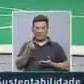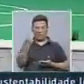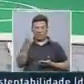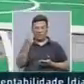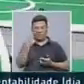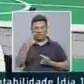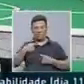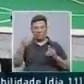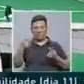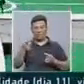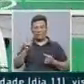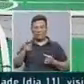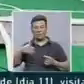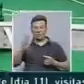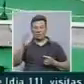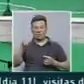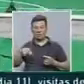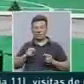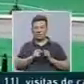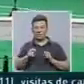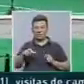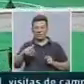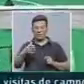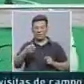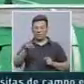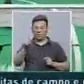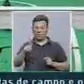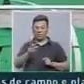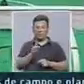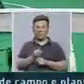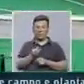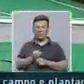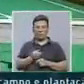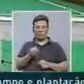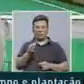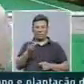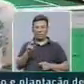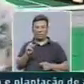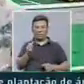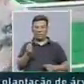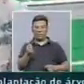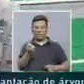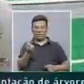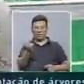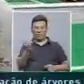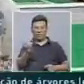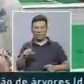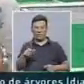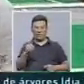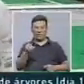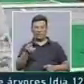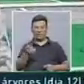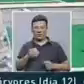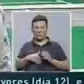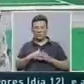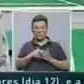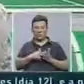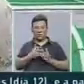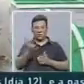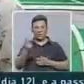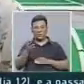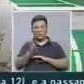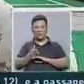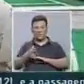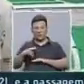das demonstrações do que vai acontecer aqui ao longo deste 11º Festival Nacional de Robótica que está a decorrer aqui no Instituto Superior Técnico. Na segunda parte